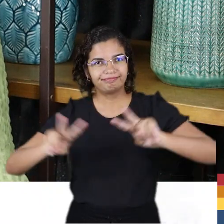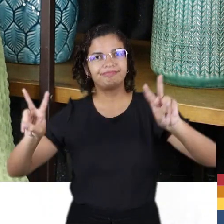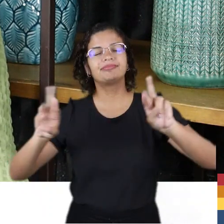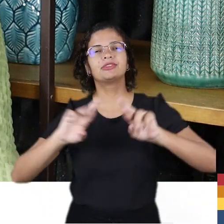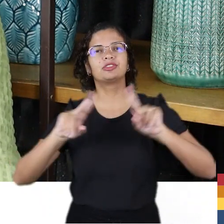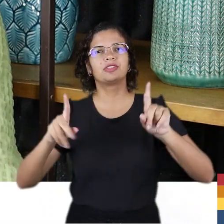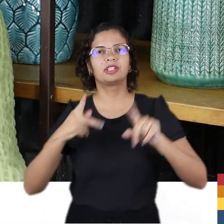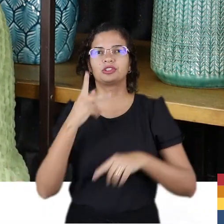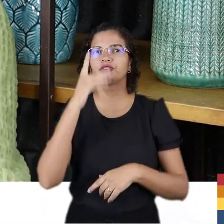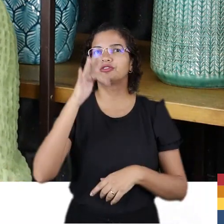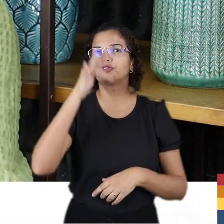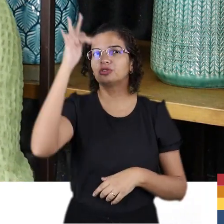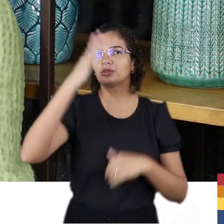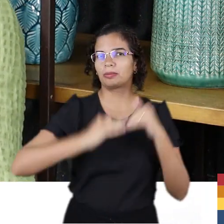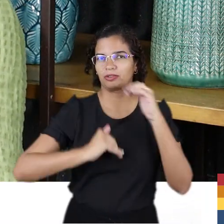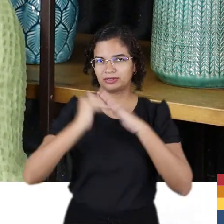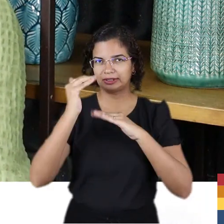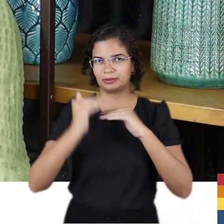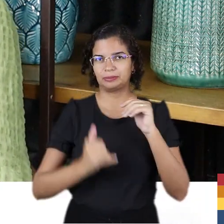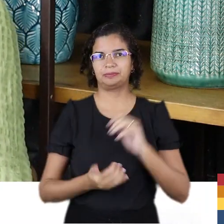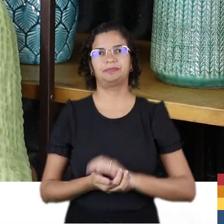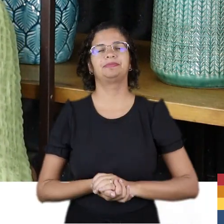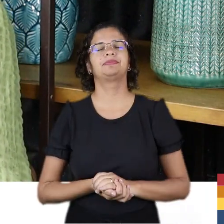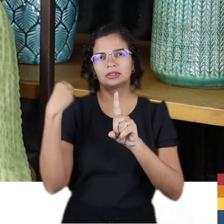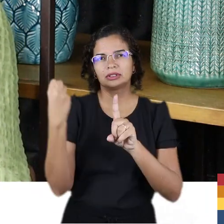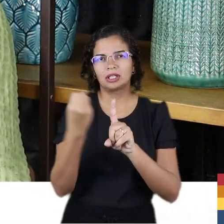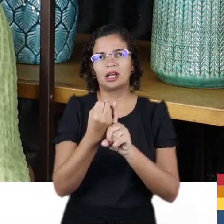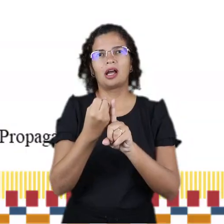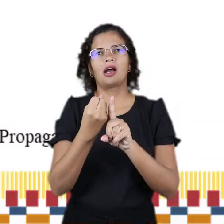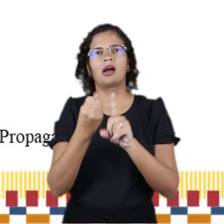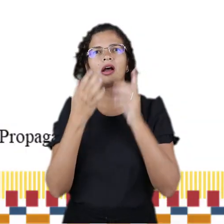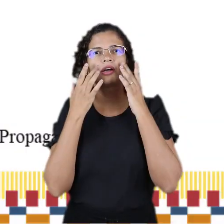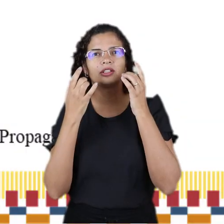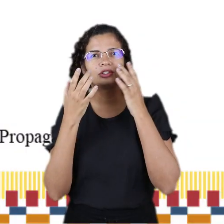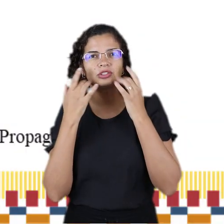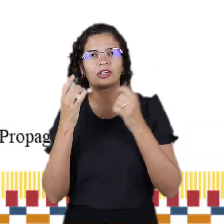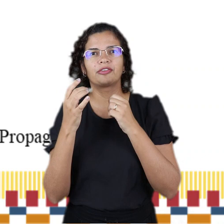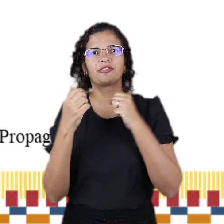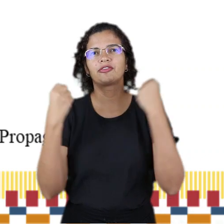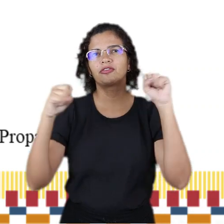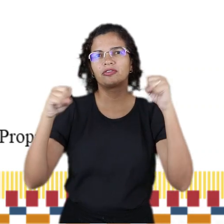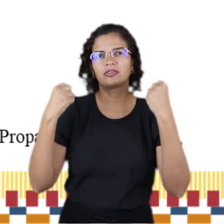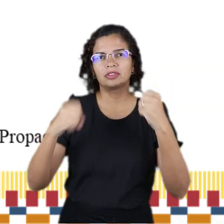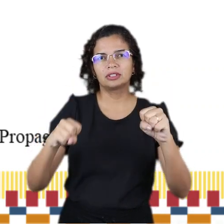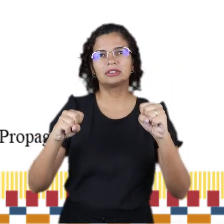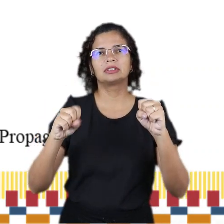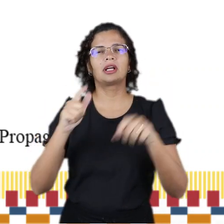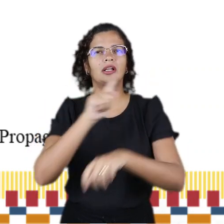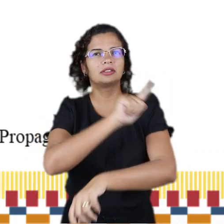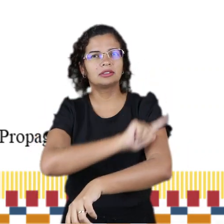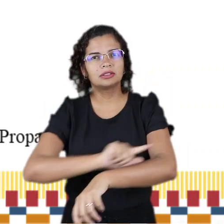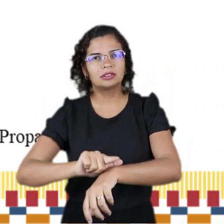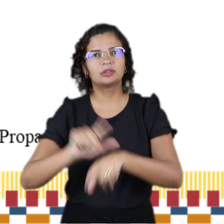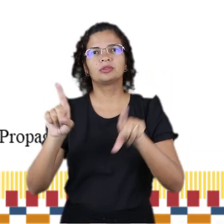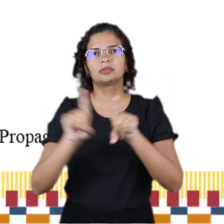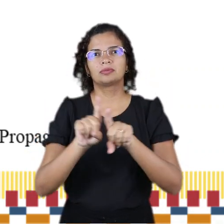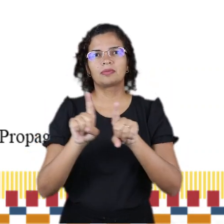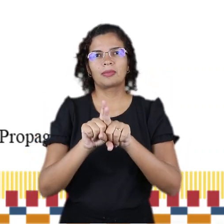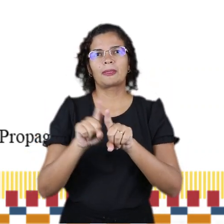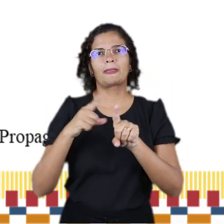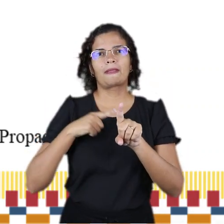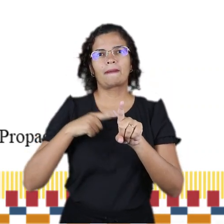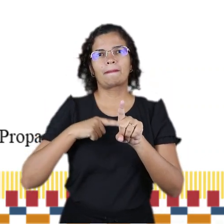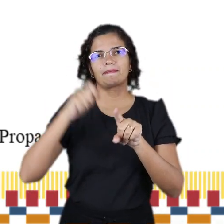E assim é que no itinerário de ciências humanas e linguagem, a gente tem uma articulação próxima do